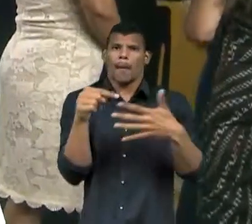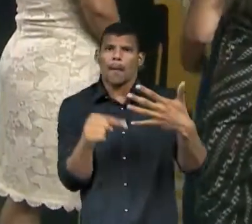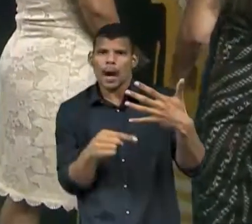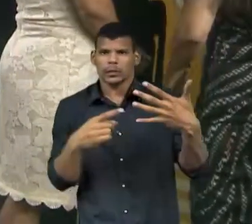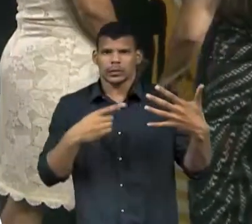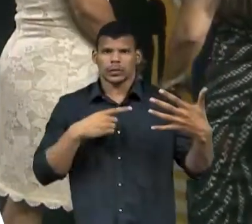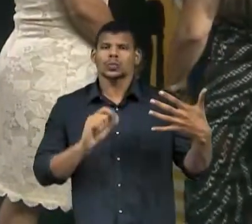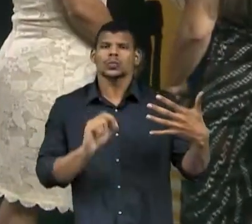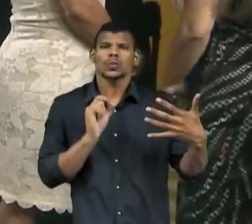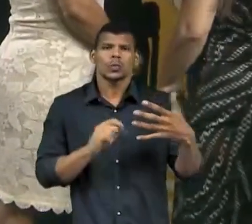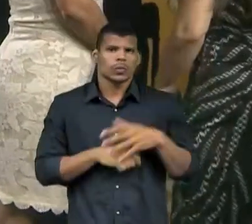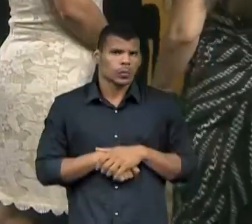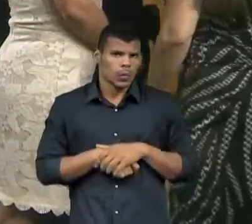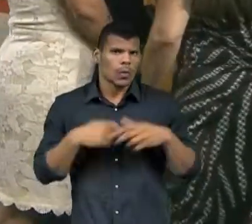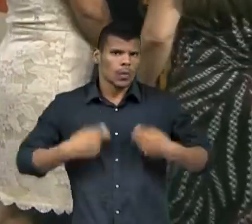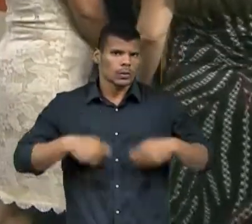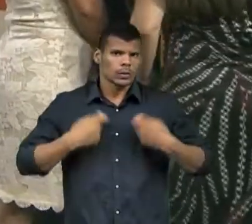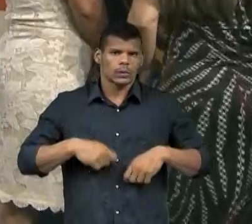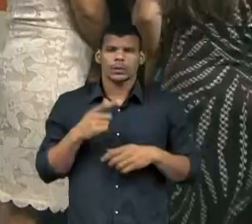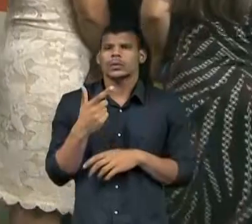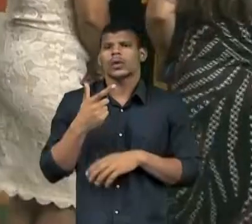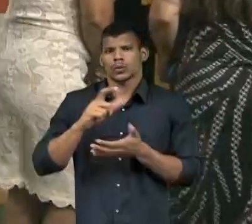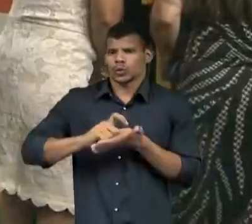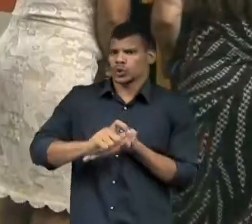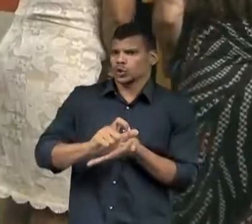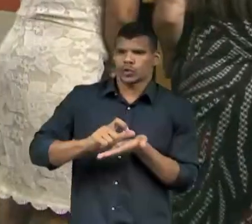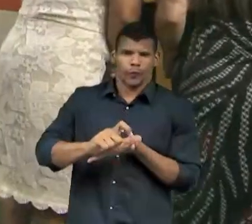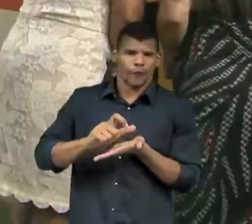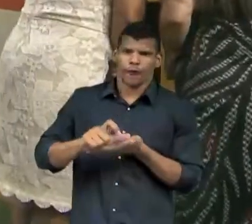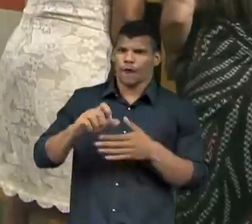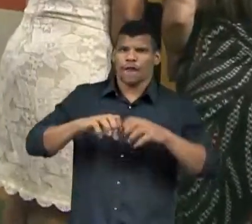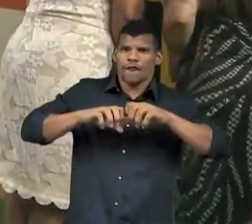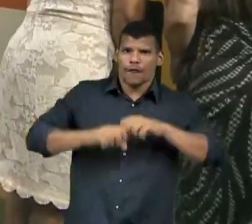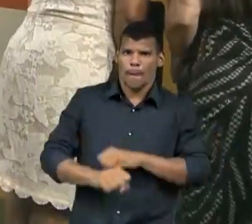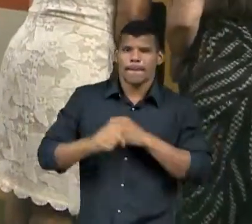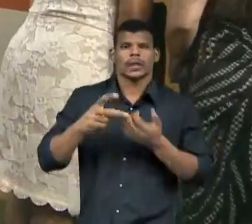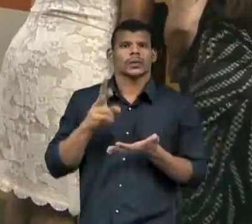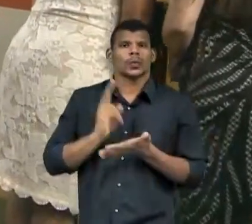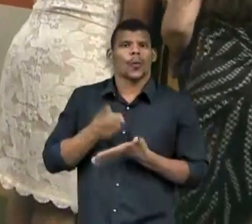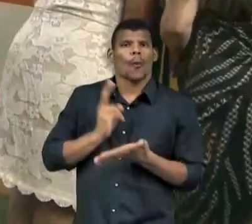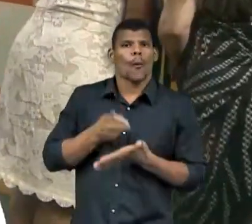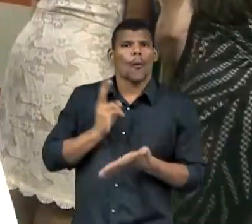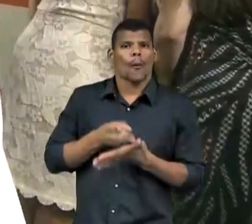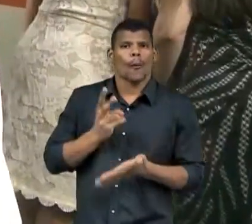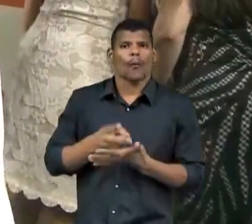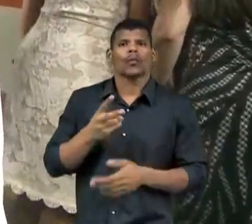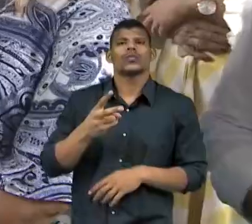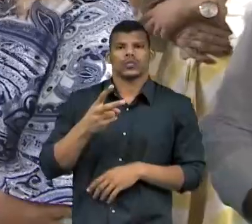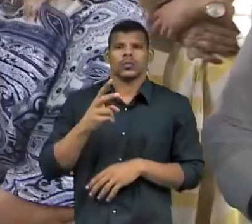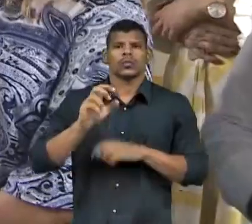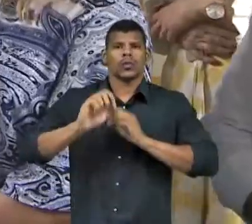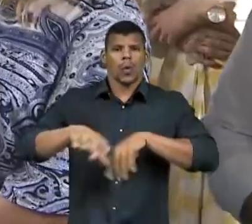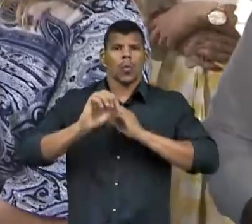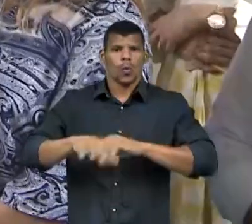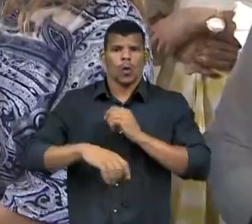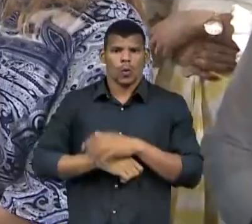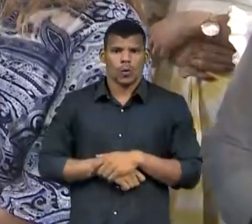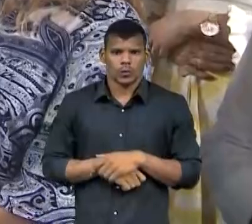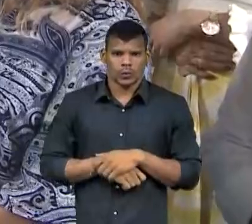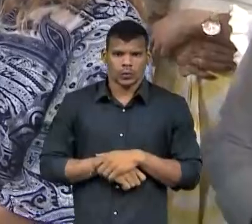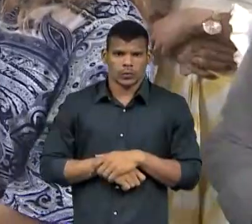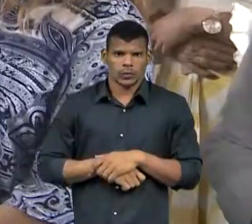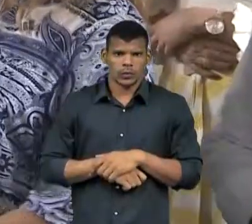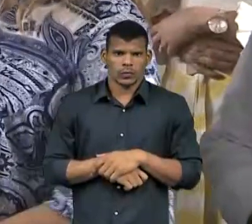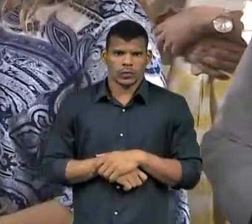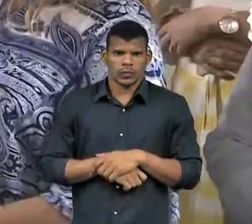a necessidade de um constante investimento na formação continuada dos educadores. Na cerimônia, o